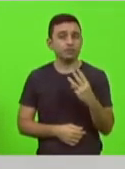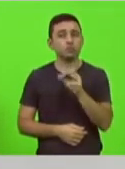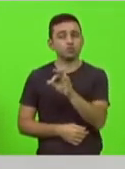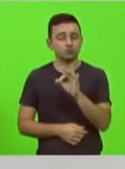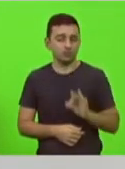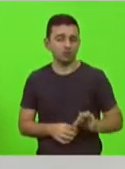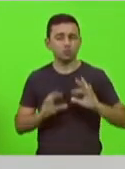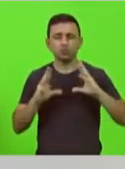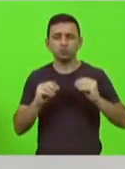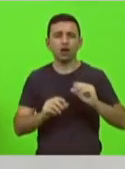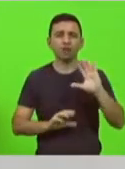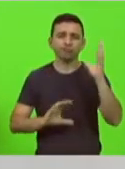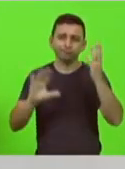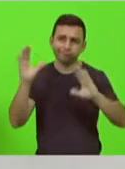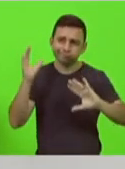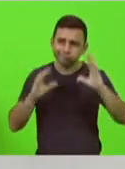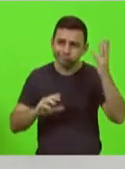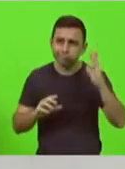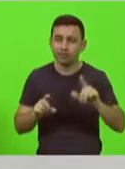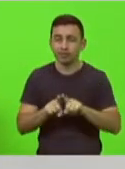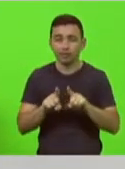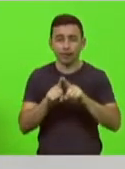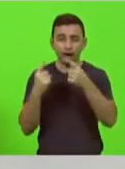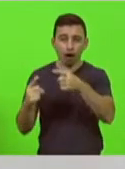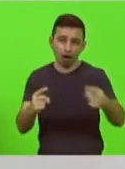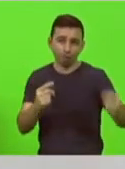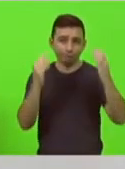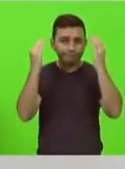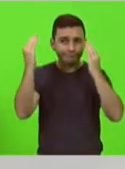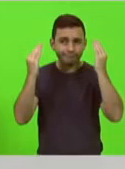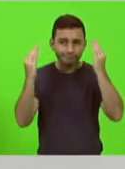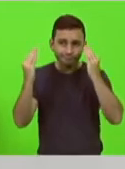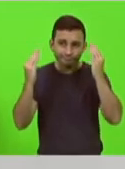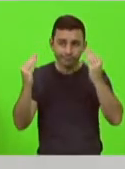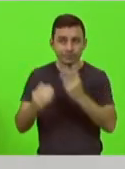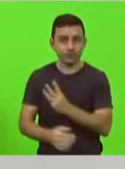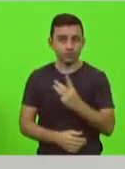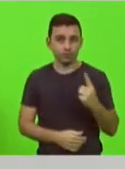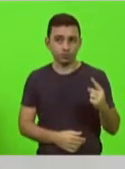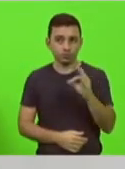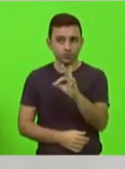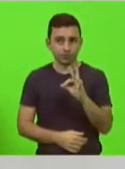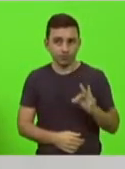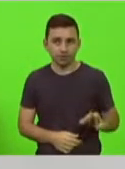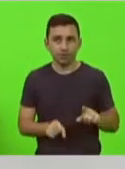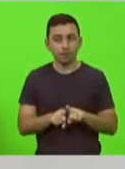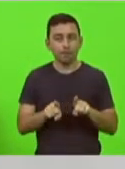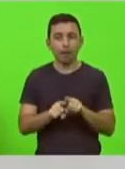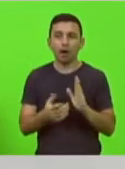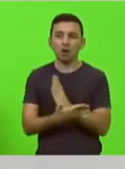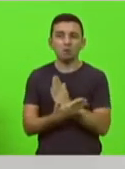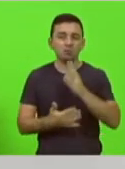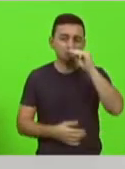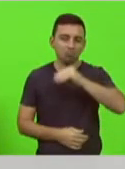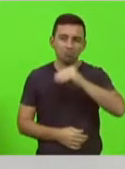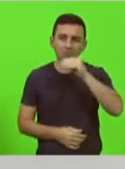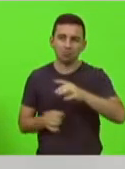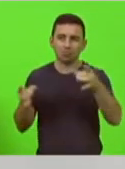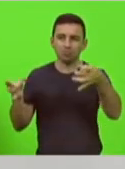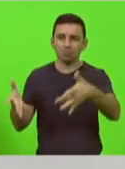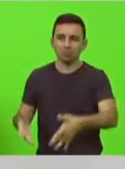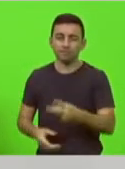seguida de violência psicológica, em 31%, e negligência ou abandono,